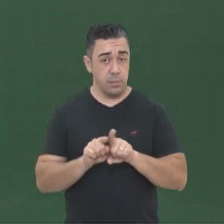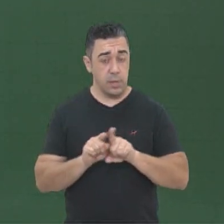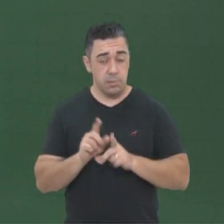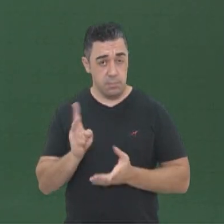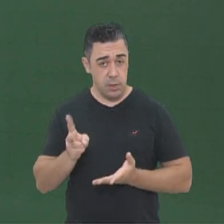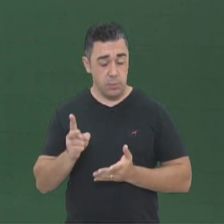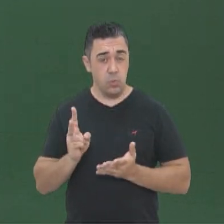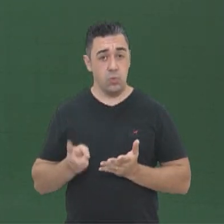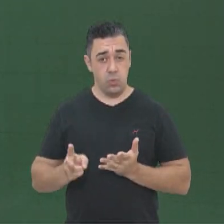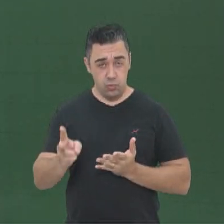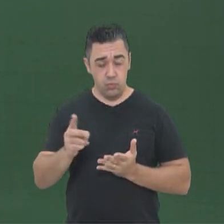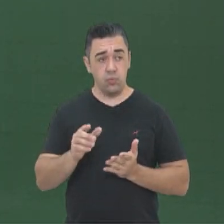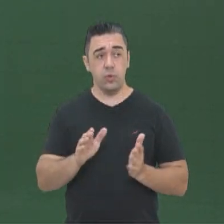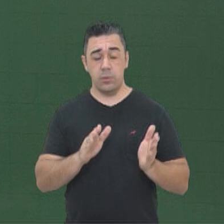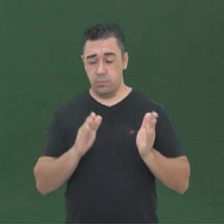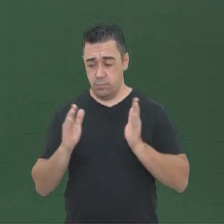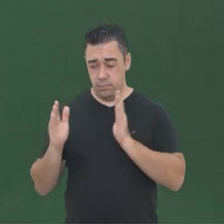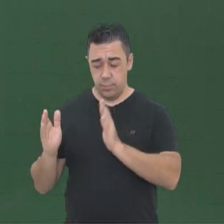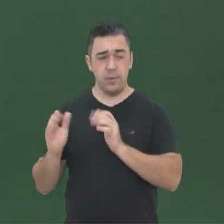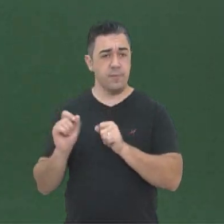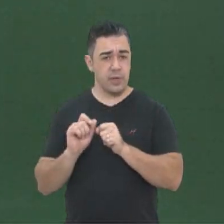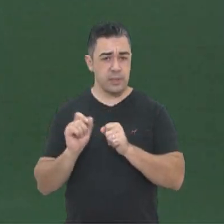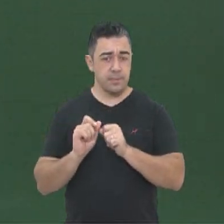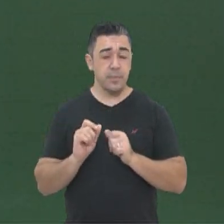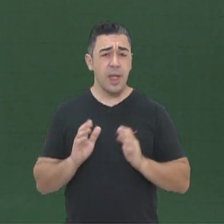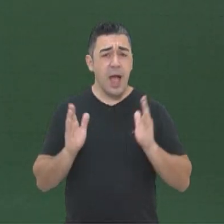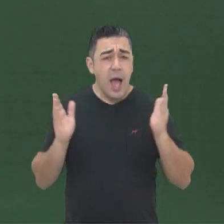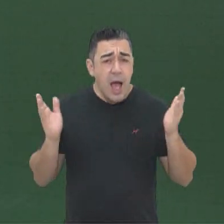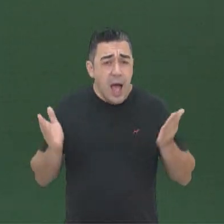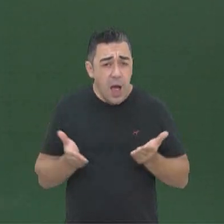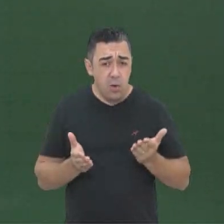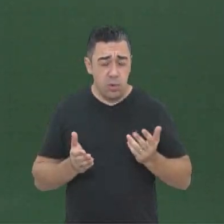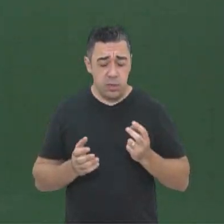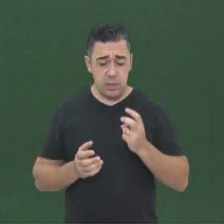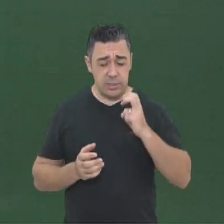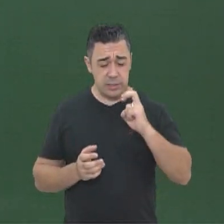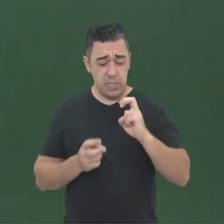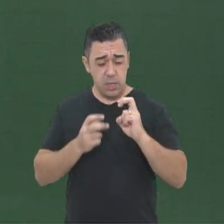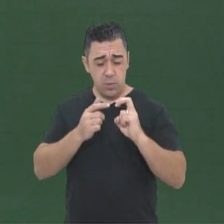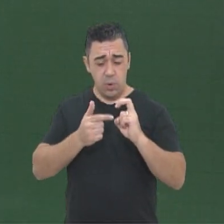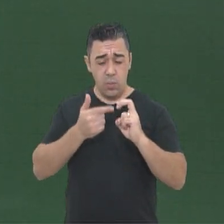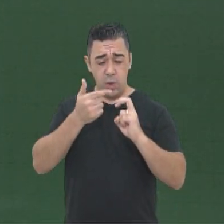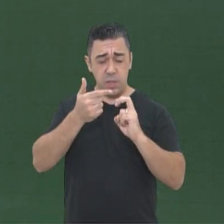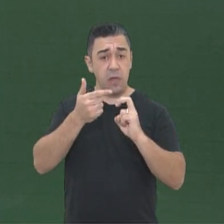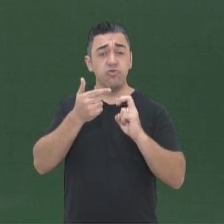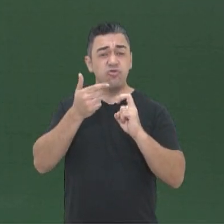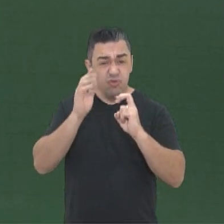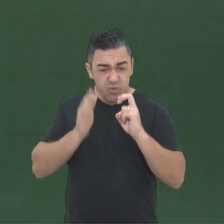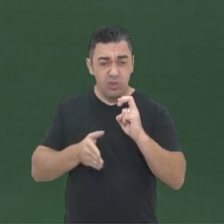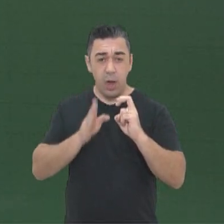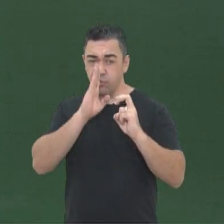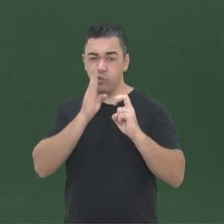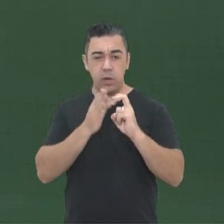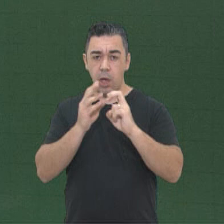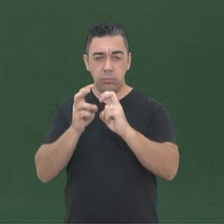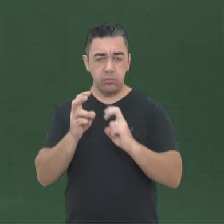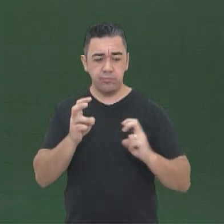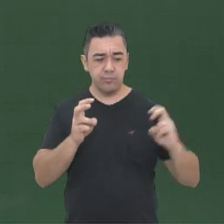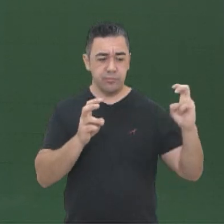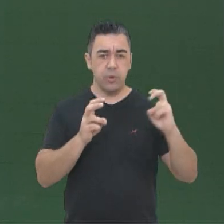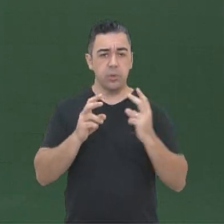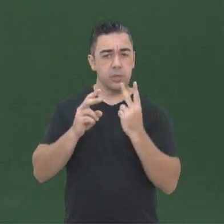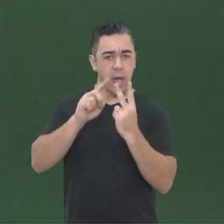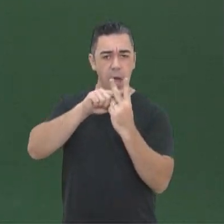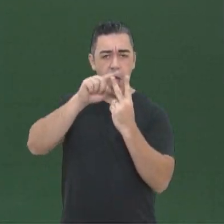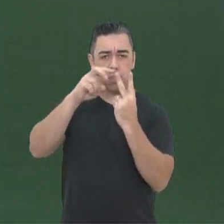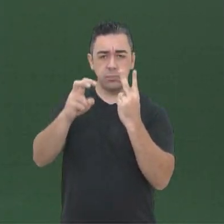usei aqui, 2 ao quadrado vezes 2. Aqui, se você quiser, já pode tirar o 5 para fora da raiz, porque ele